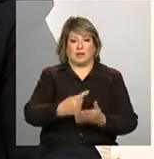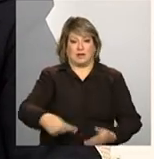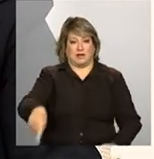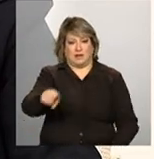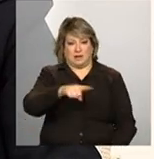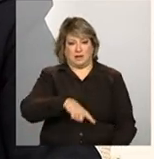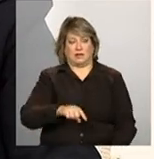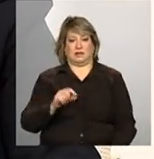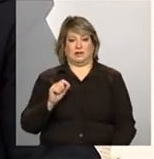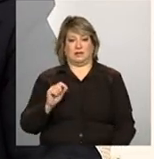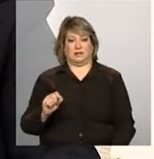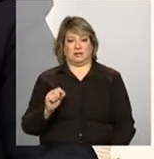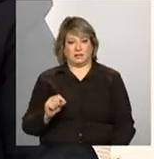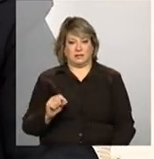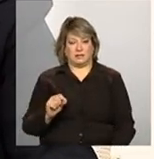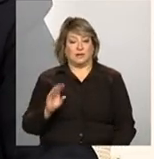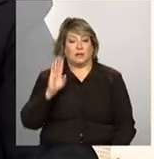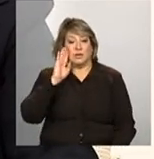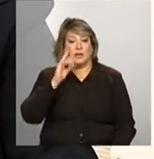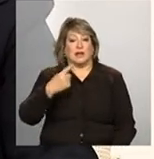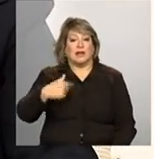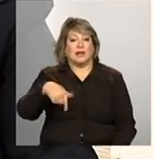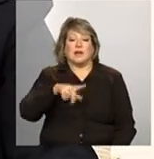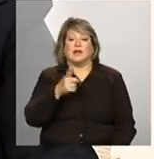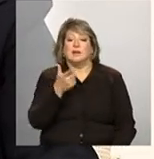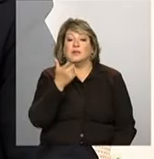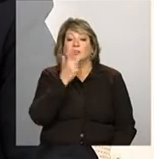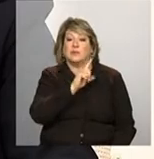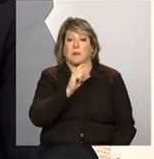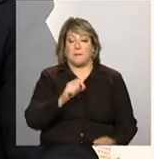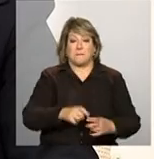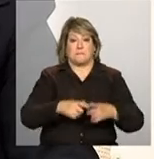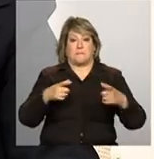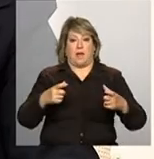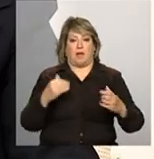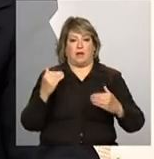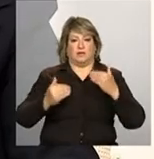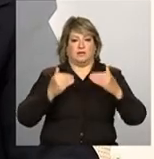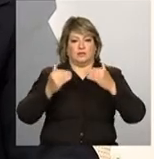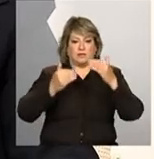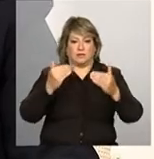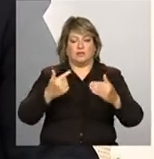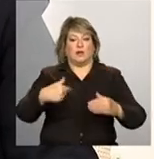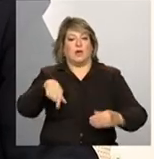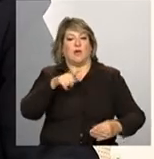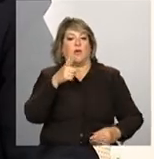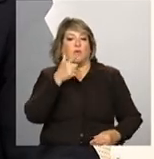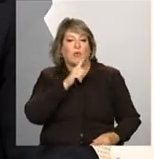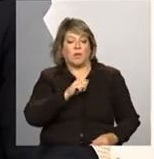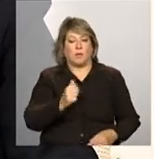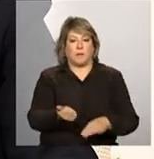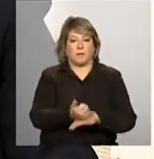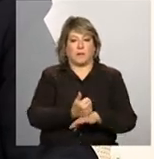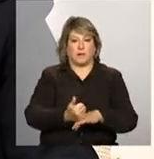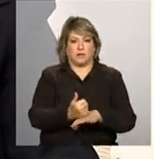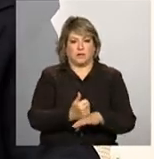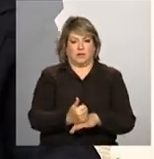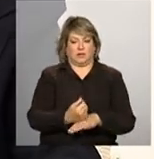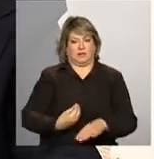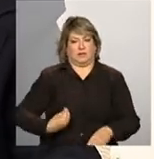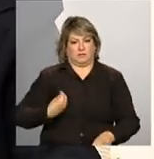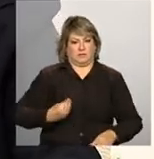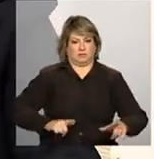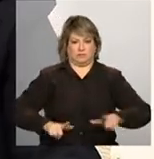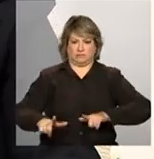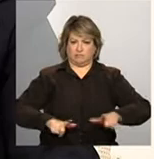no sentido de delas alcançarem um maior desenvolvimento, no sentido delas terem um maior protagonismo, que elas